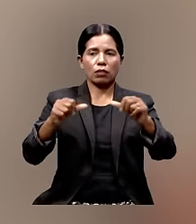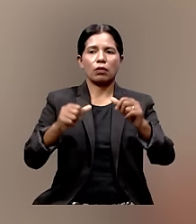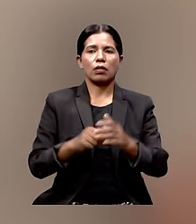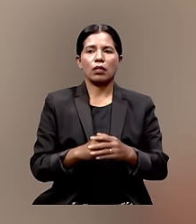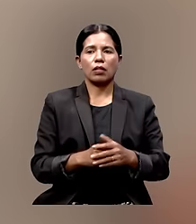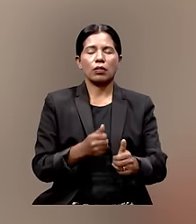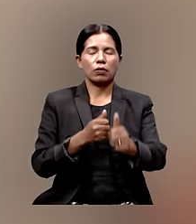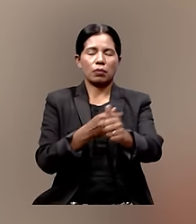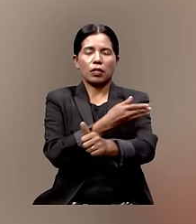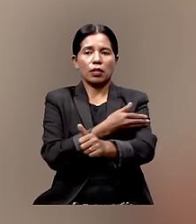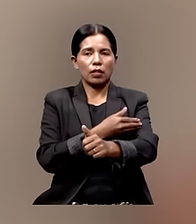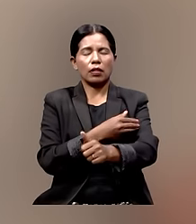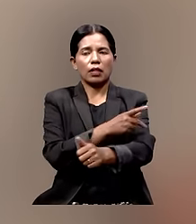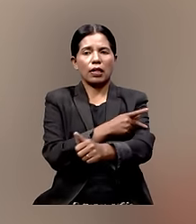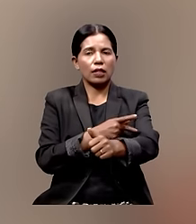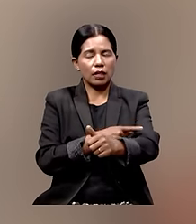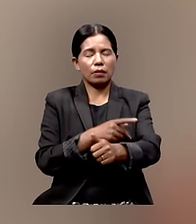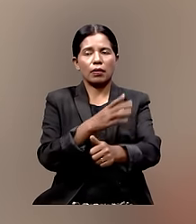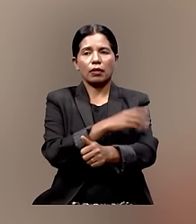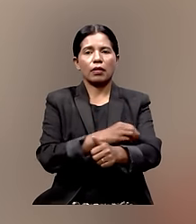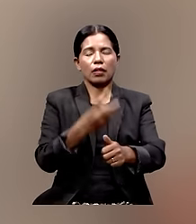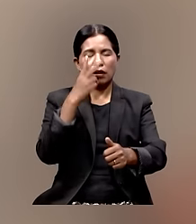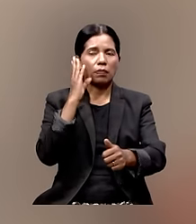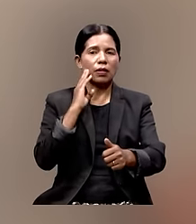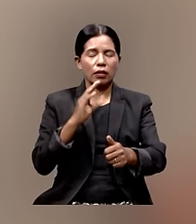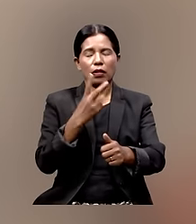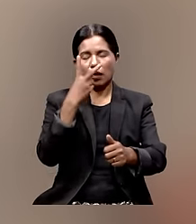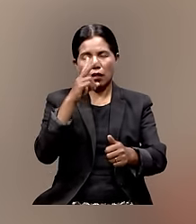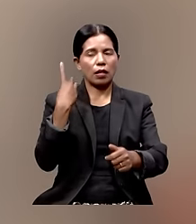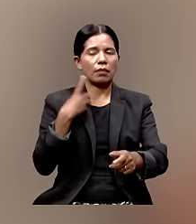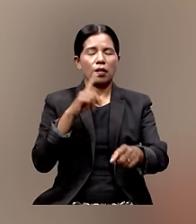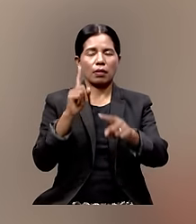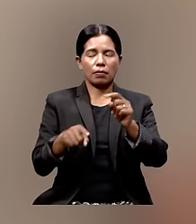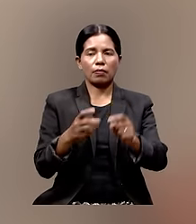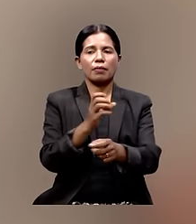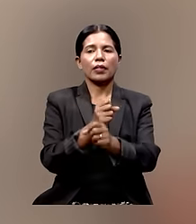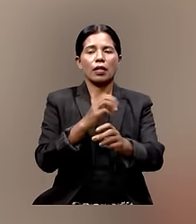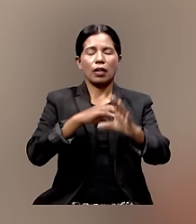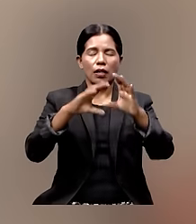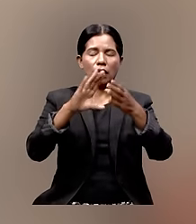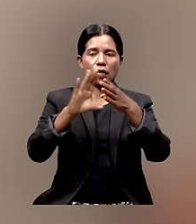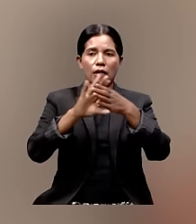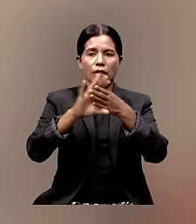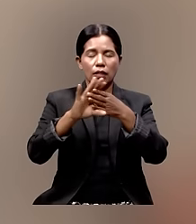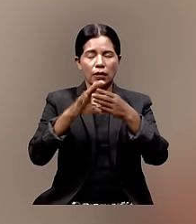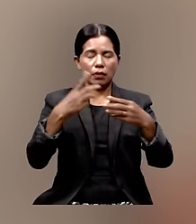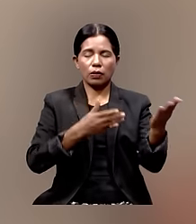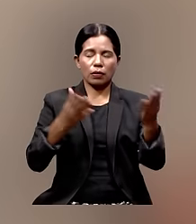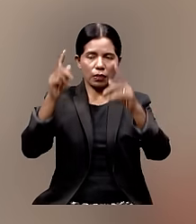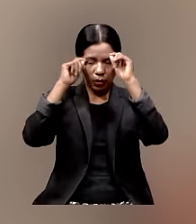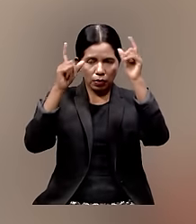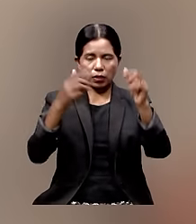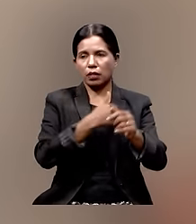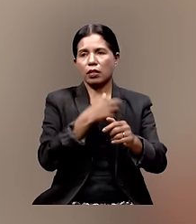fazer bem a carne que me maravilha então doutor responde vai o cata a mim lá pelo que eu tenho uma carta na mão que vai carregar em Timor Leste se lá